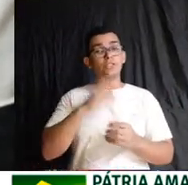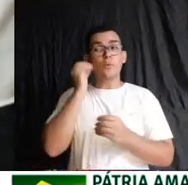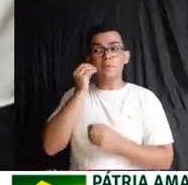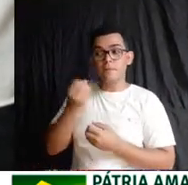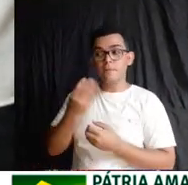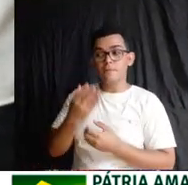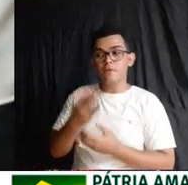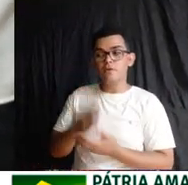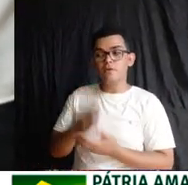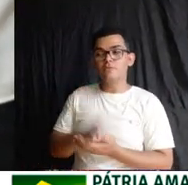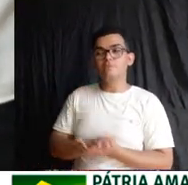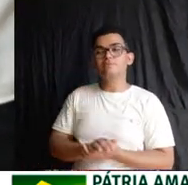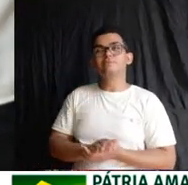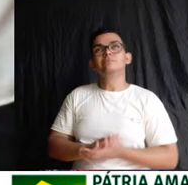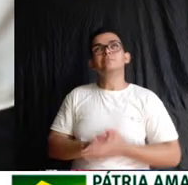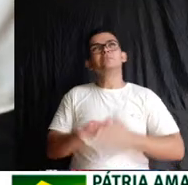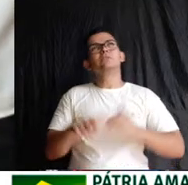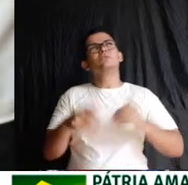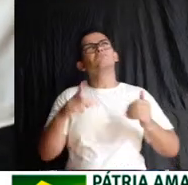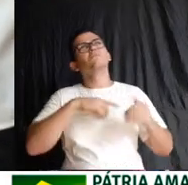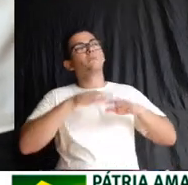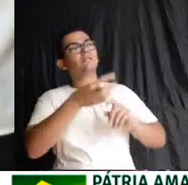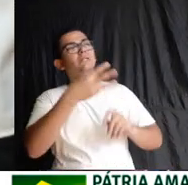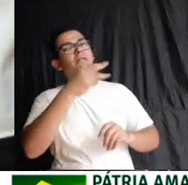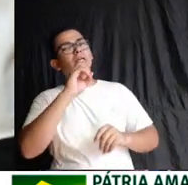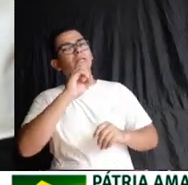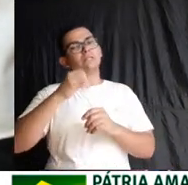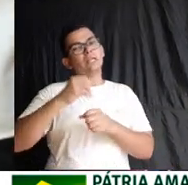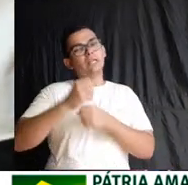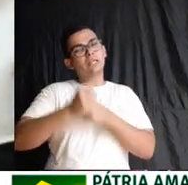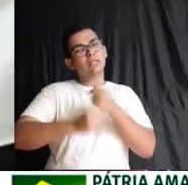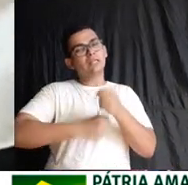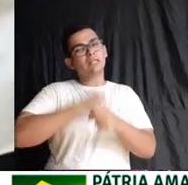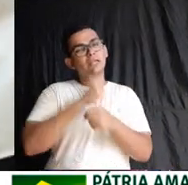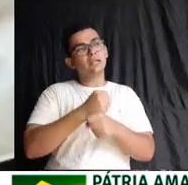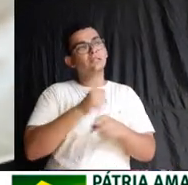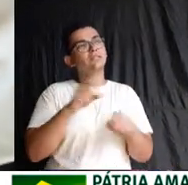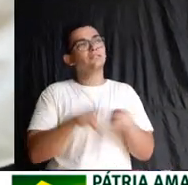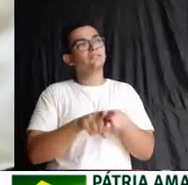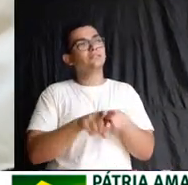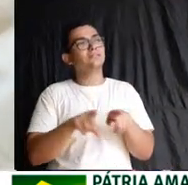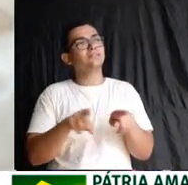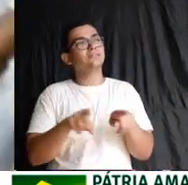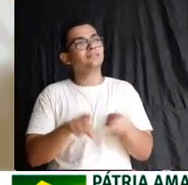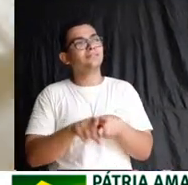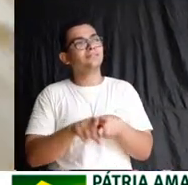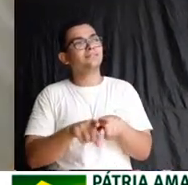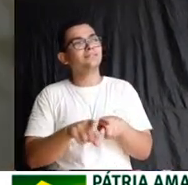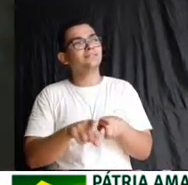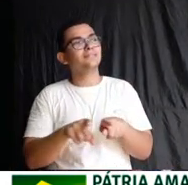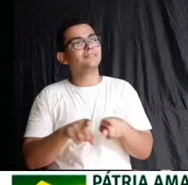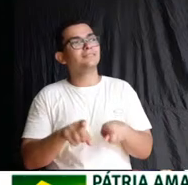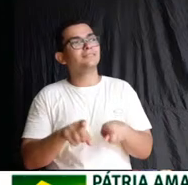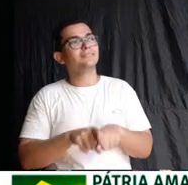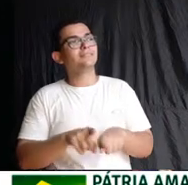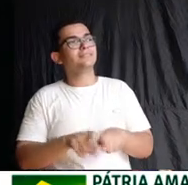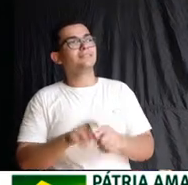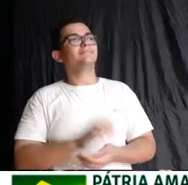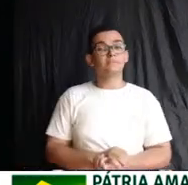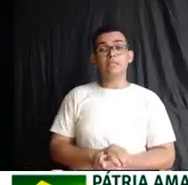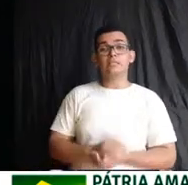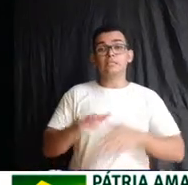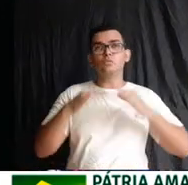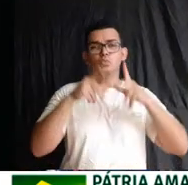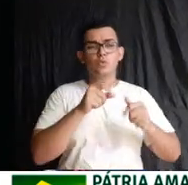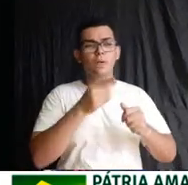vamos colocar aí, né? 30. Eu tô com... já entreguei minha idade, né? O que o parceiro puxar ali, você toca, você leva no